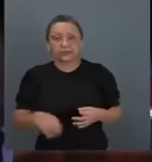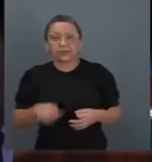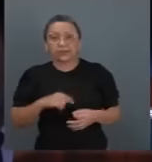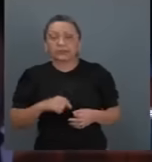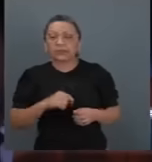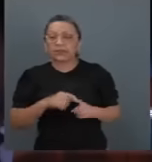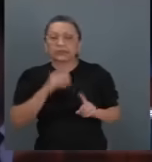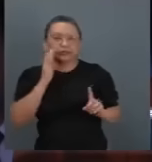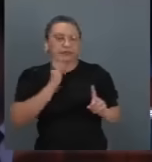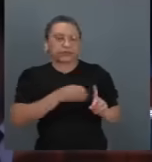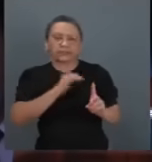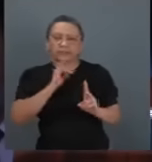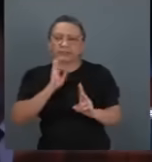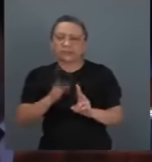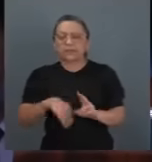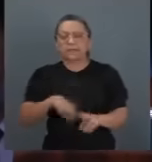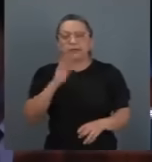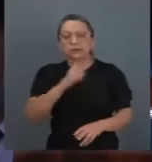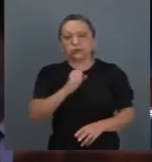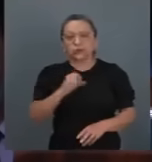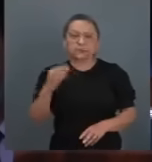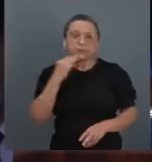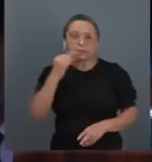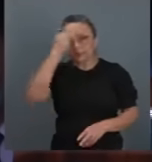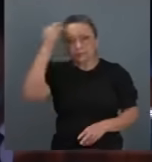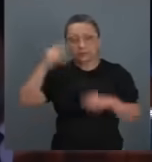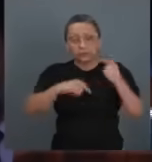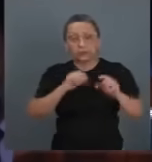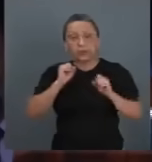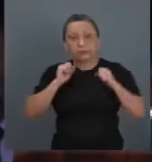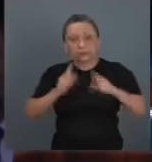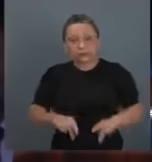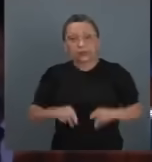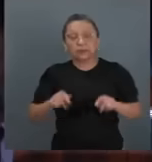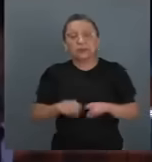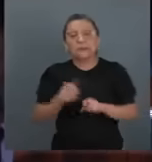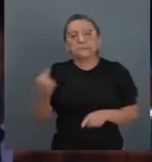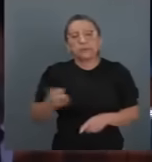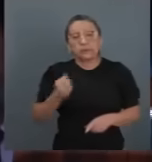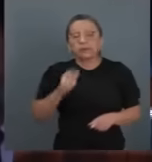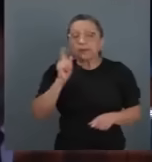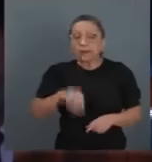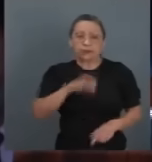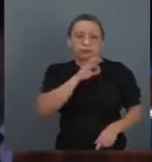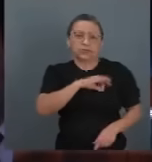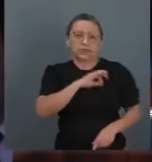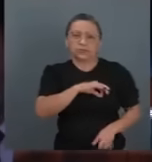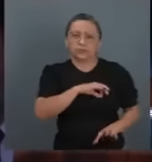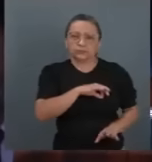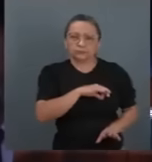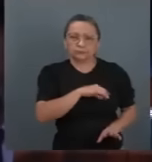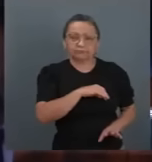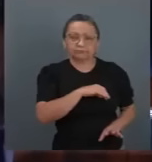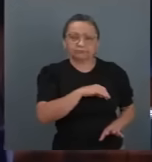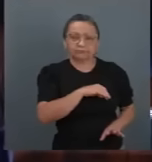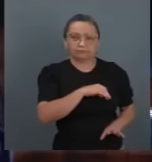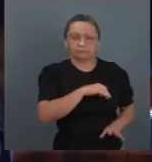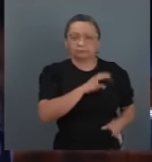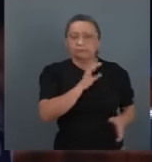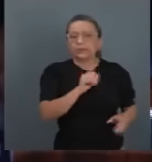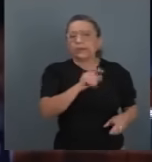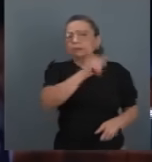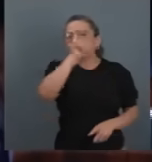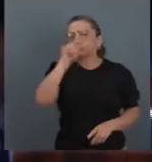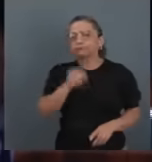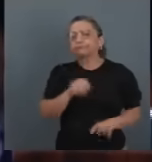direta e indiretamente, a mais de 80 milhões de trabalhadores, aposentados e pensionistas, é o salário mínimo. A pergunta que